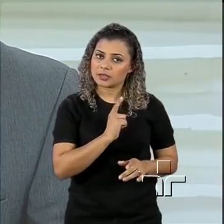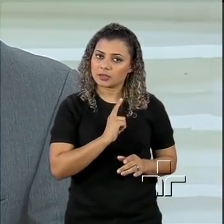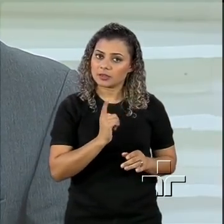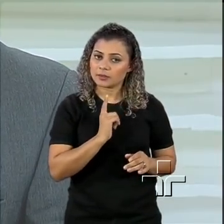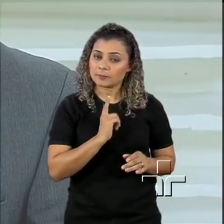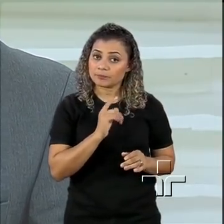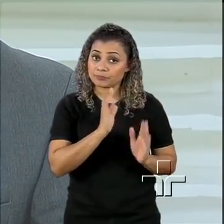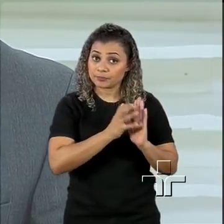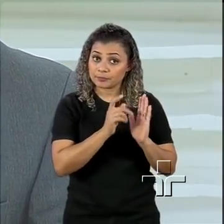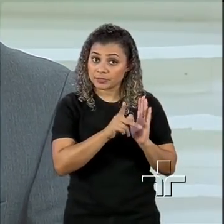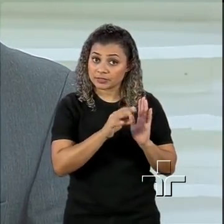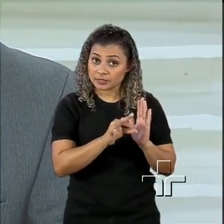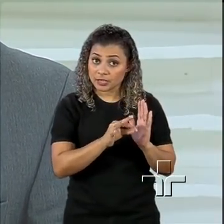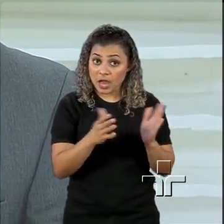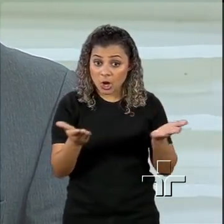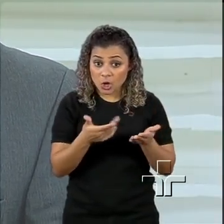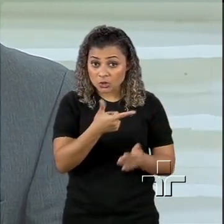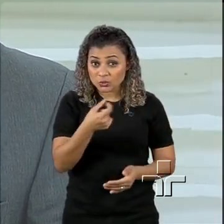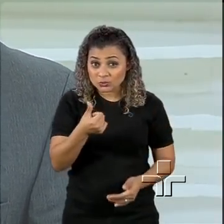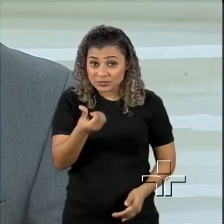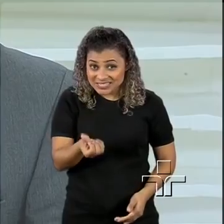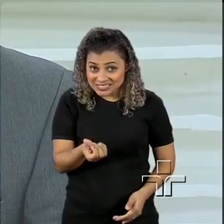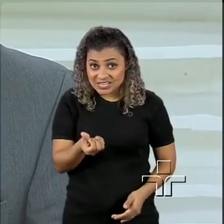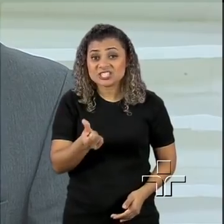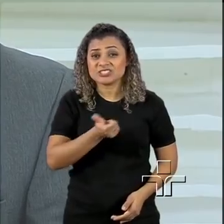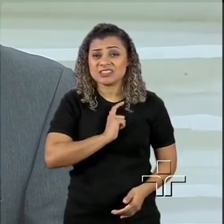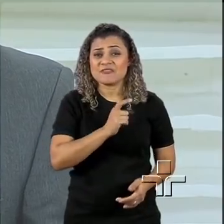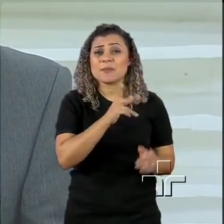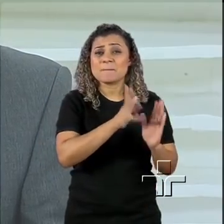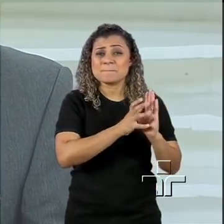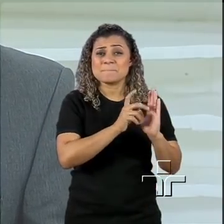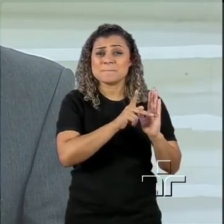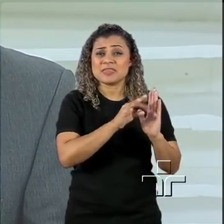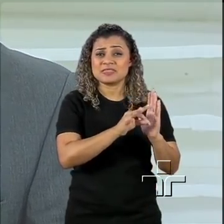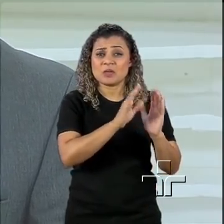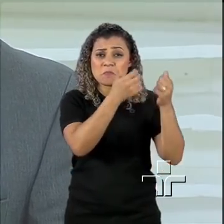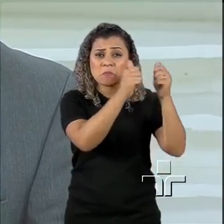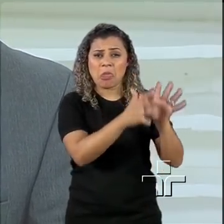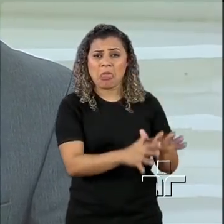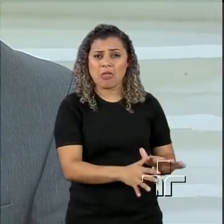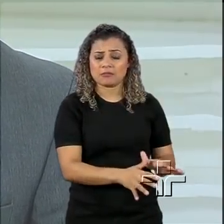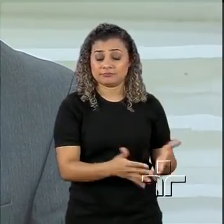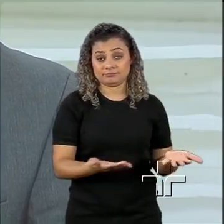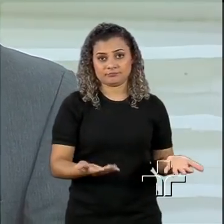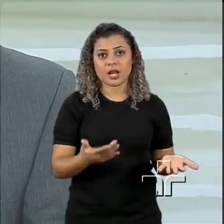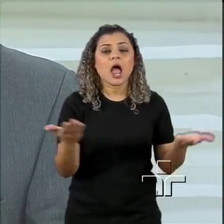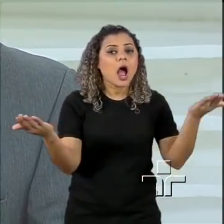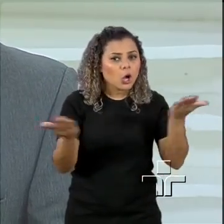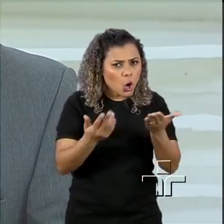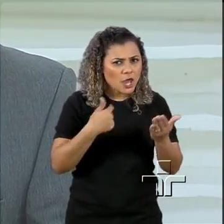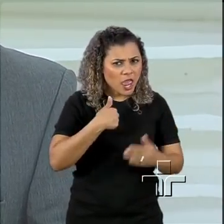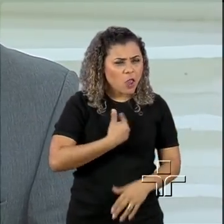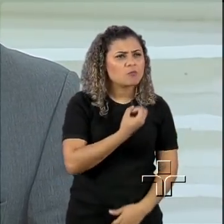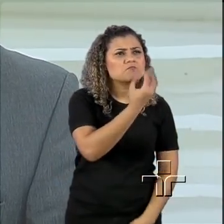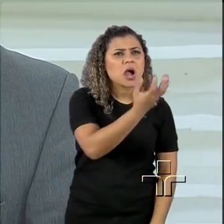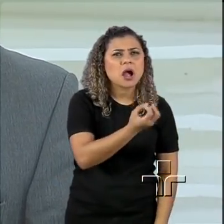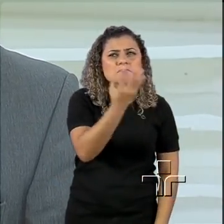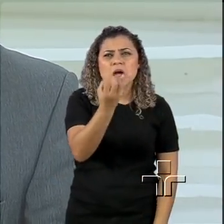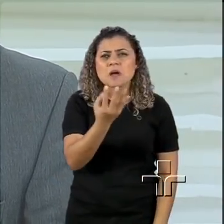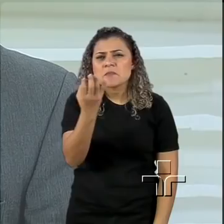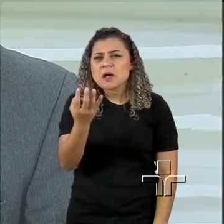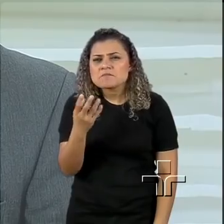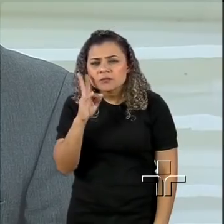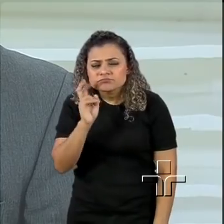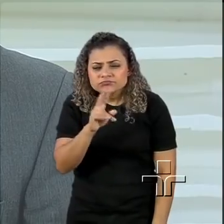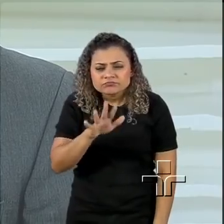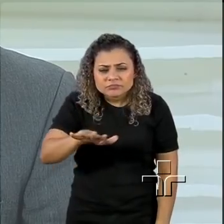diferença, porque 2016, como eu disse, 2016 foi o fundo do poço do PT. Nesse momento, eu tenho rodado bastante o estado e tenho sentido,